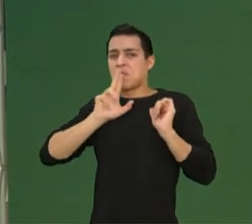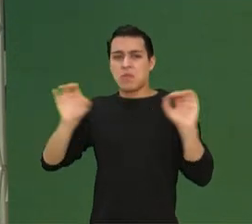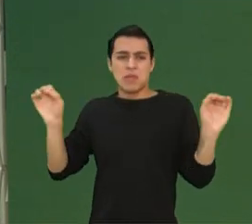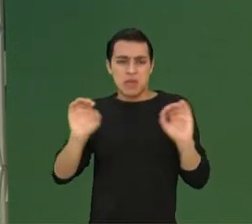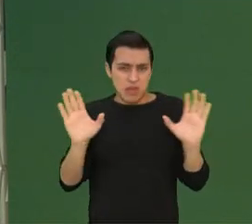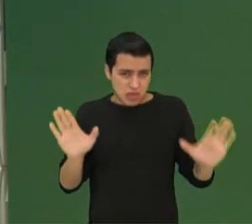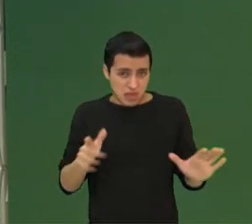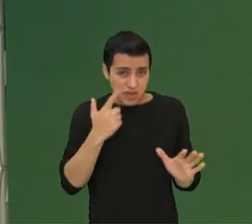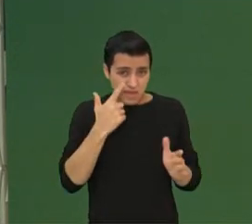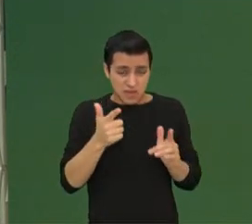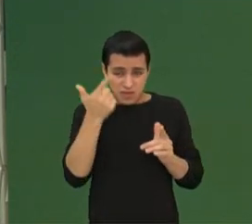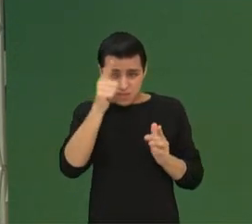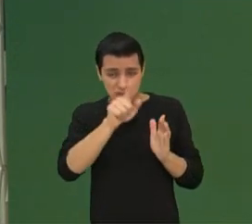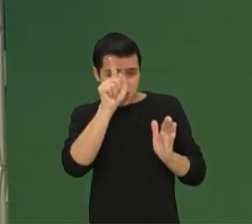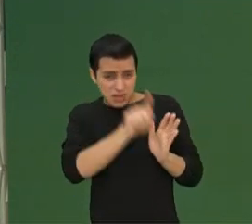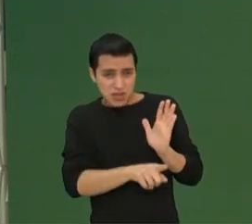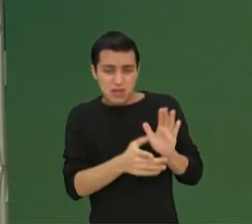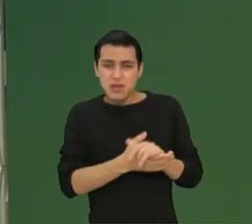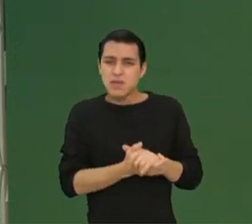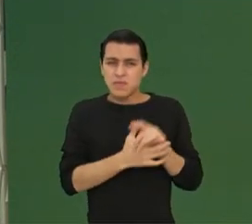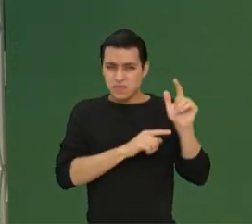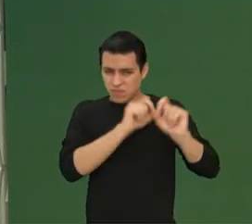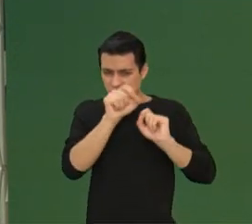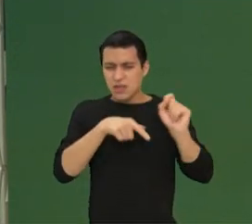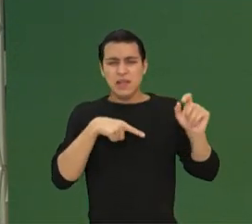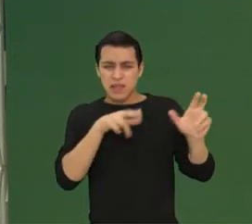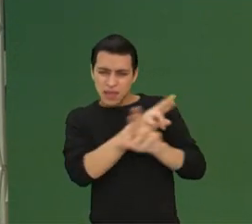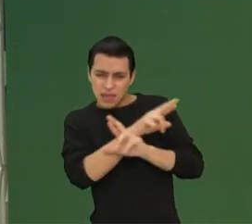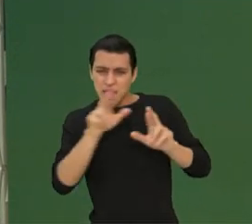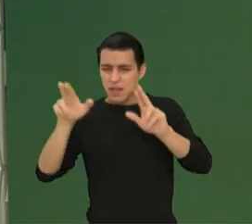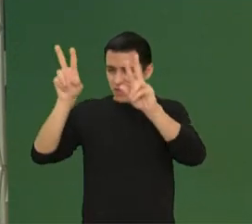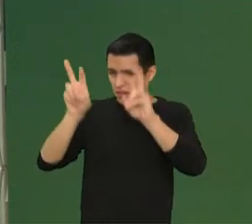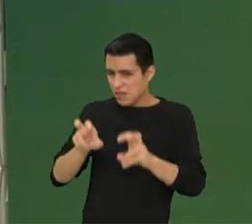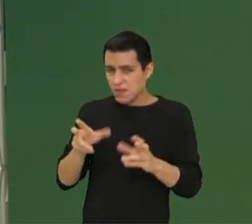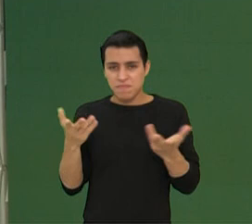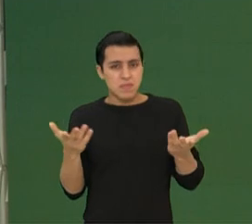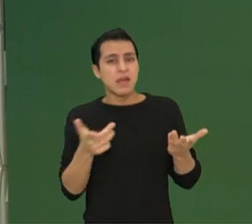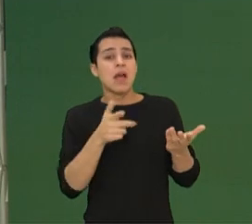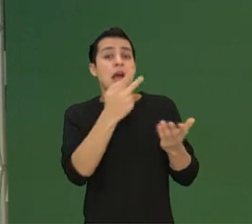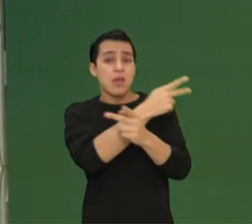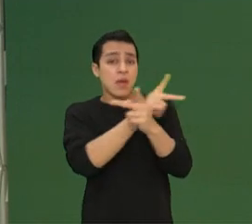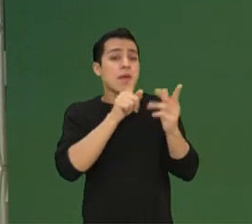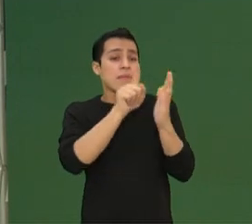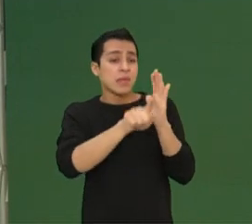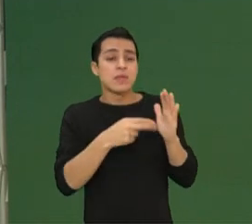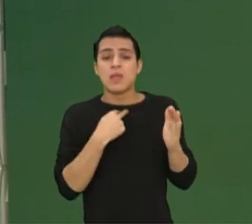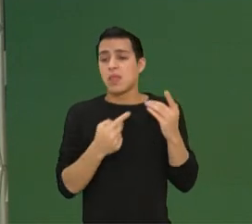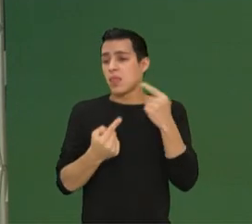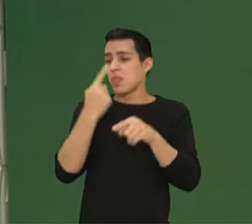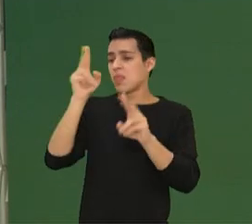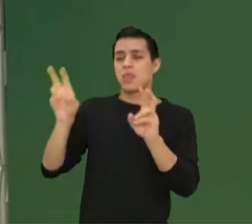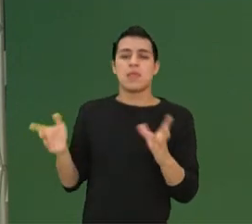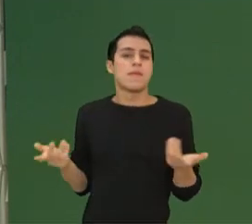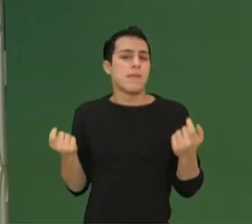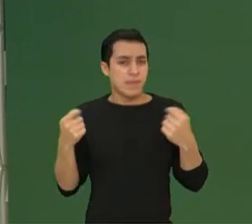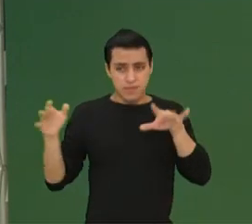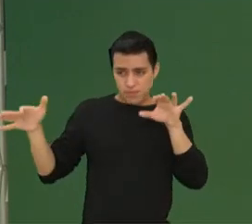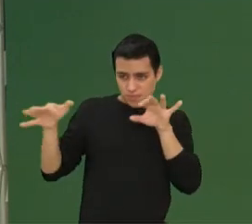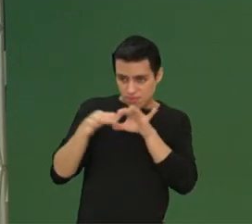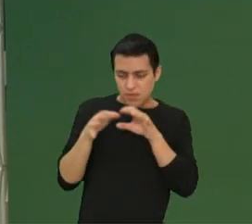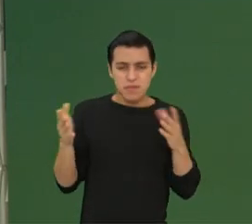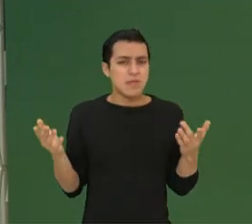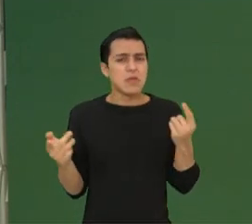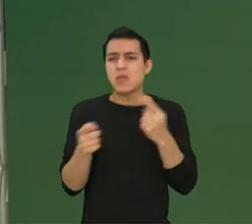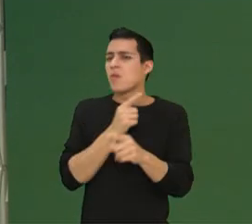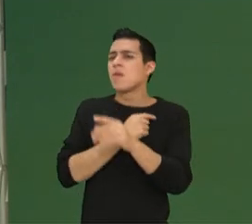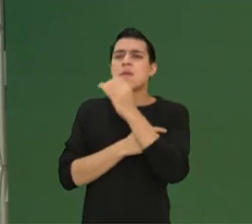só, mais uma pergunta que tem a ver com o tema. As suas perguntas não podem fugir do seu tema. Não